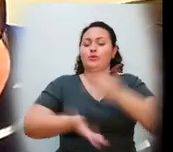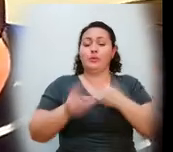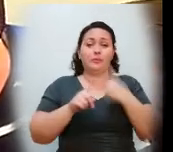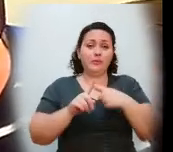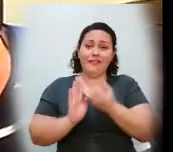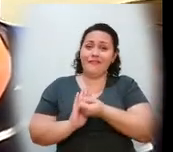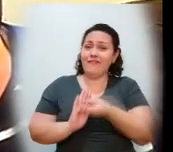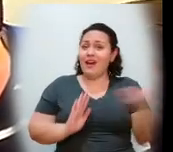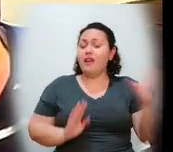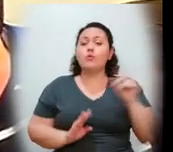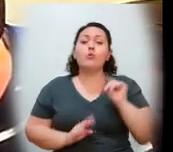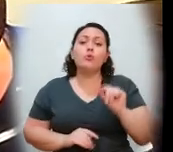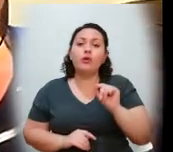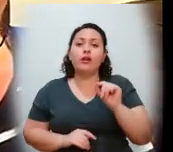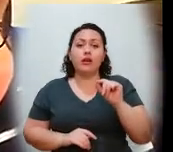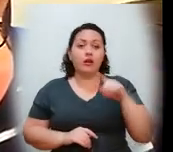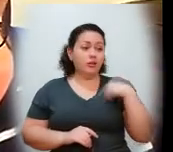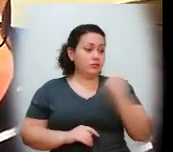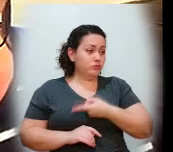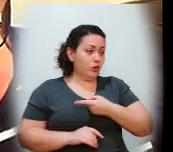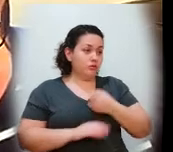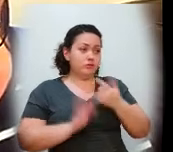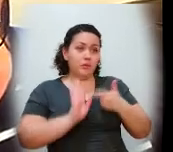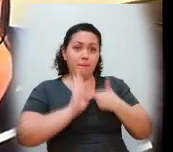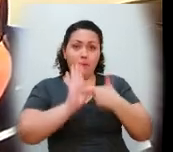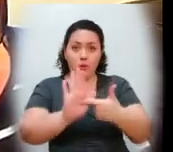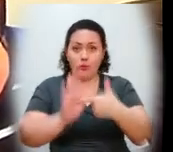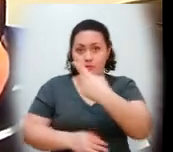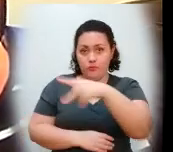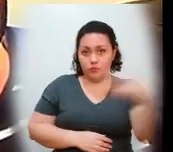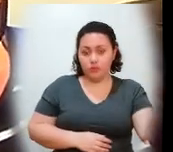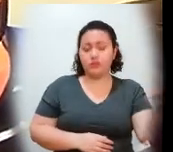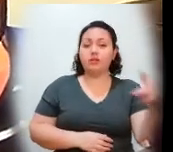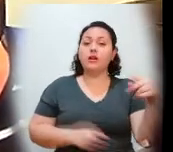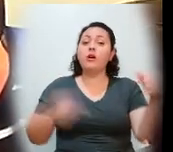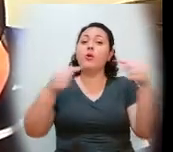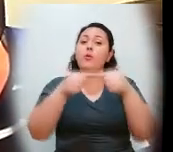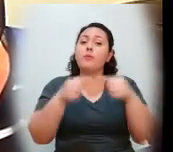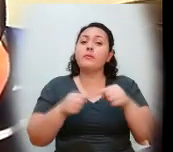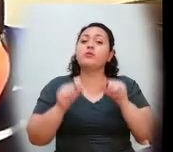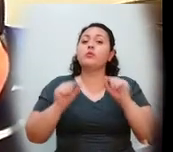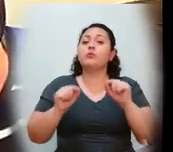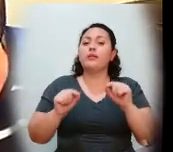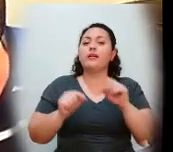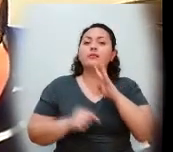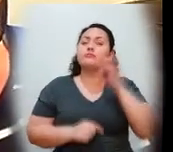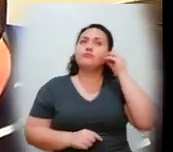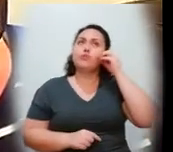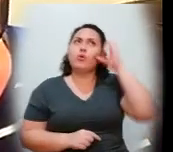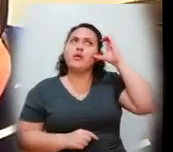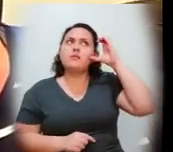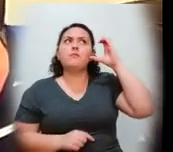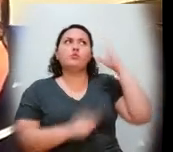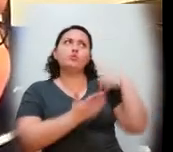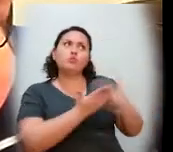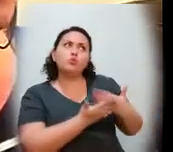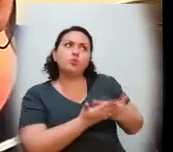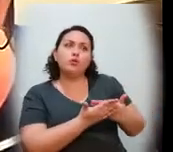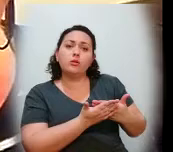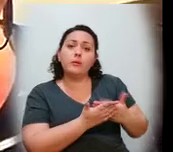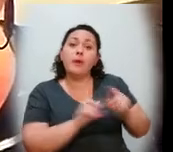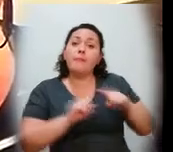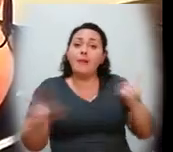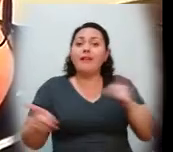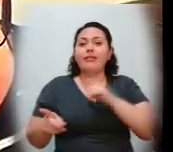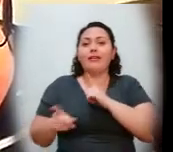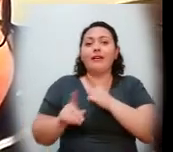vezes tudo que a gente está trazendo tem muito a ver com o conhecimento, mas também tem o conhecimento